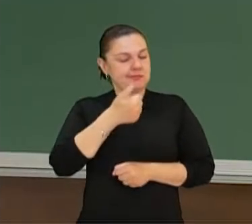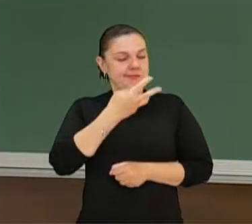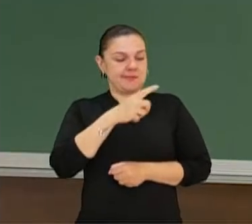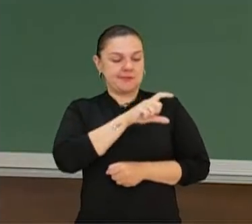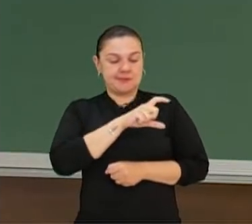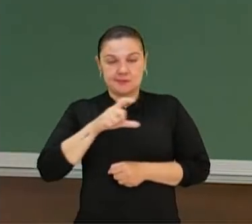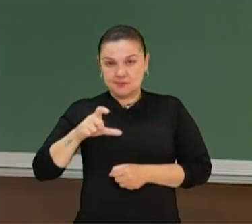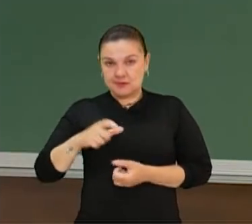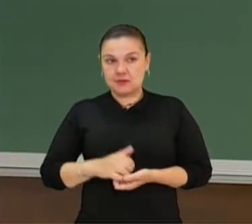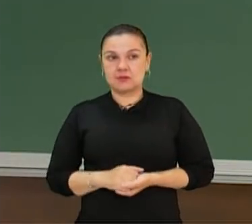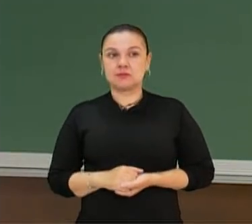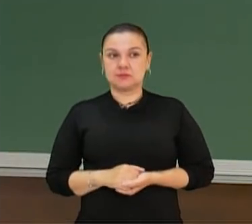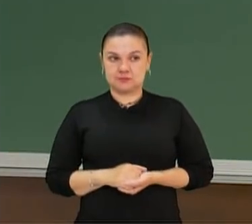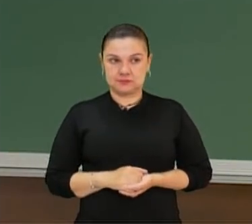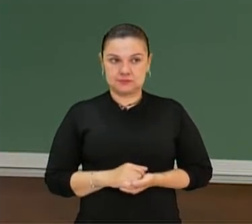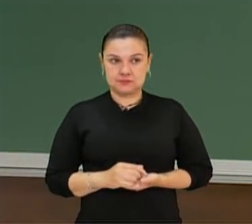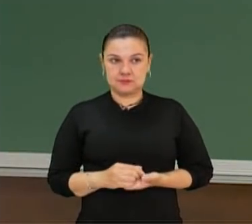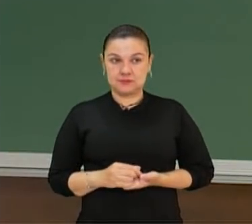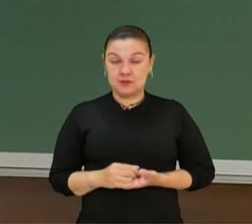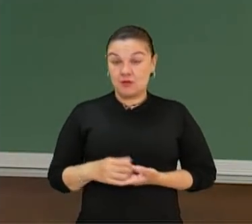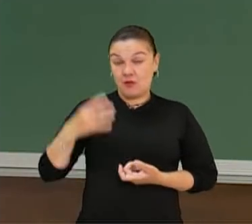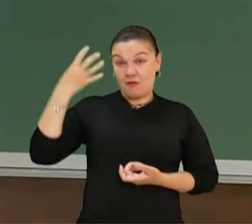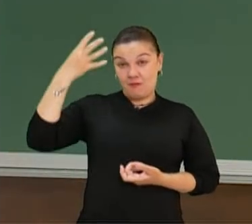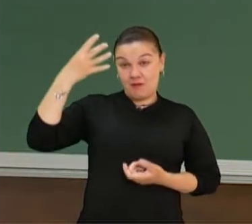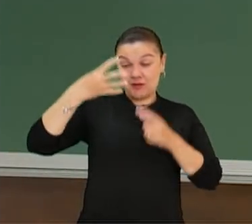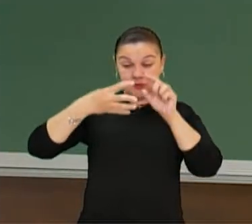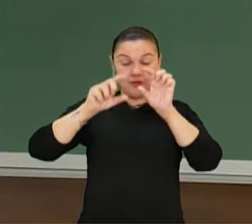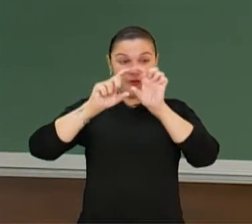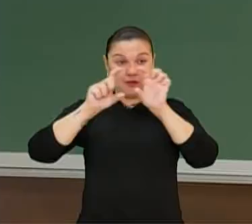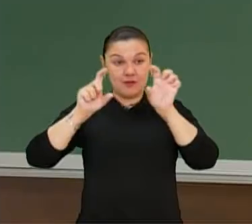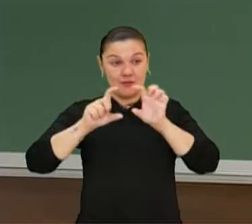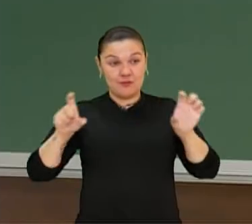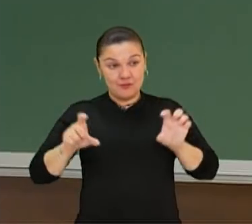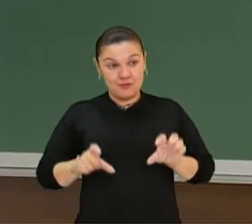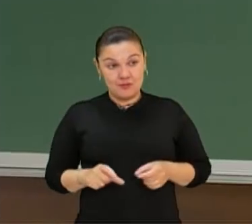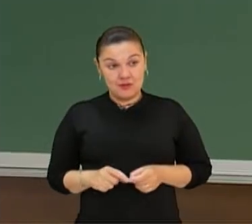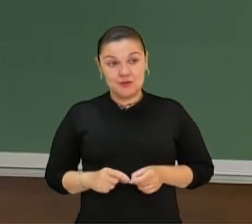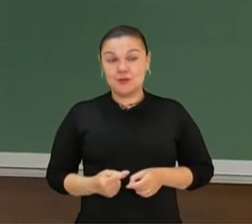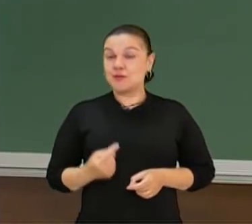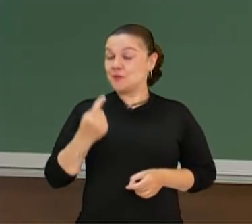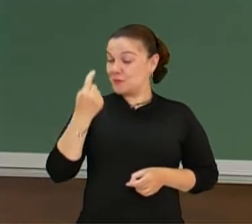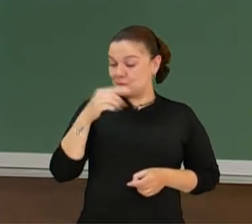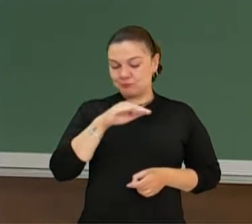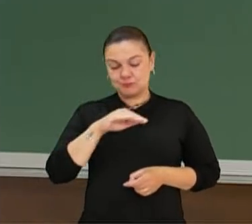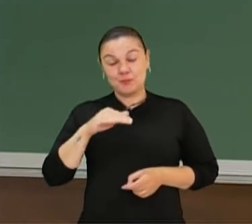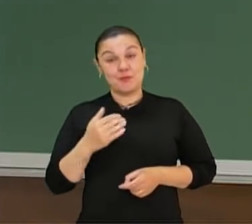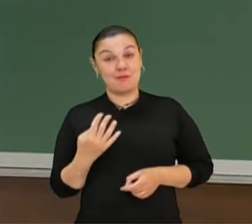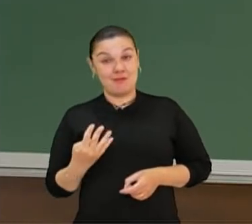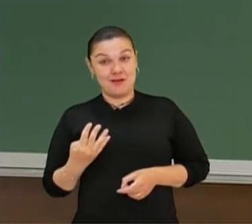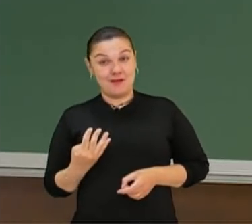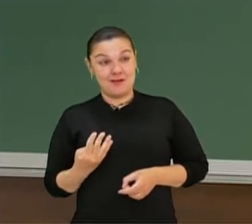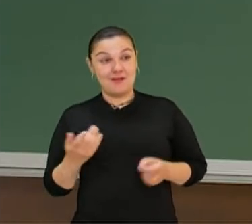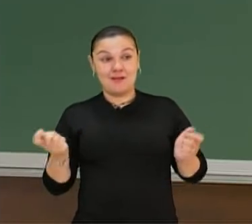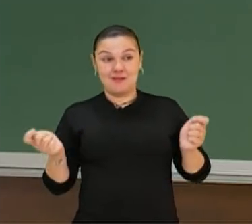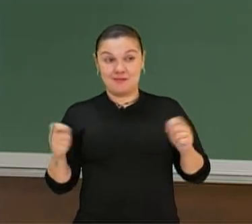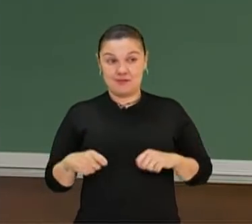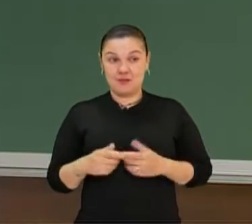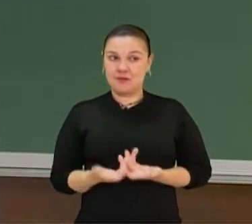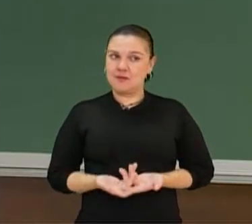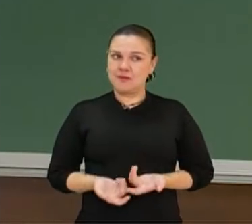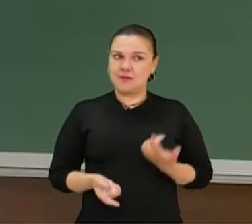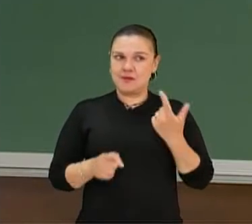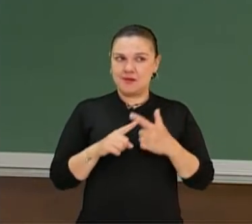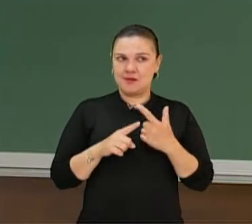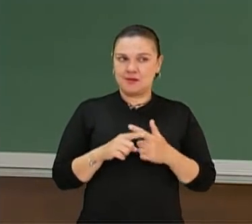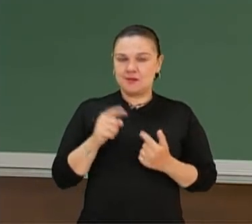Quer dizer, tá vendo que tem 4 linhas aqui que eu facilitei? Então, na realidade, eu tenho 1/4 de chance de conseguir, porque